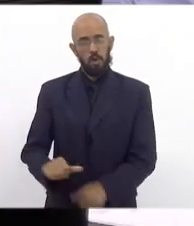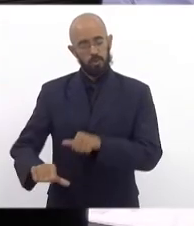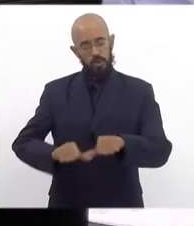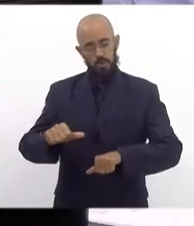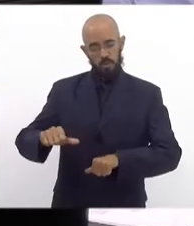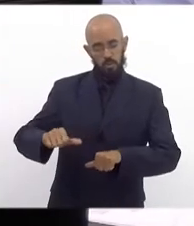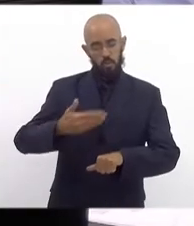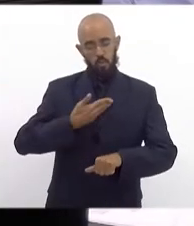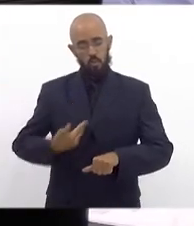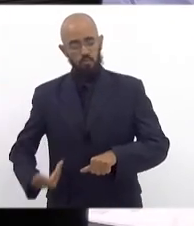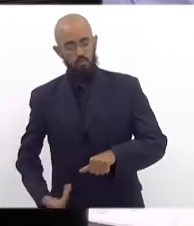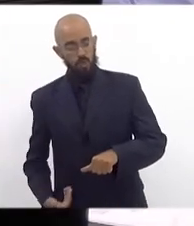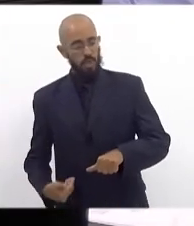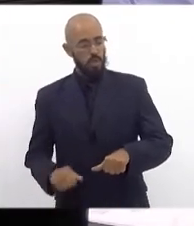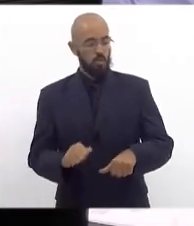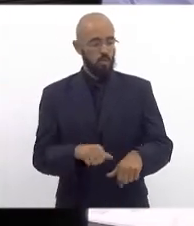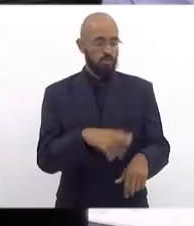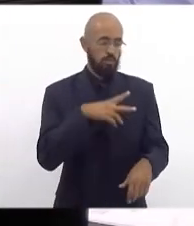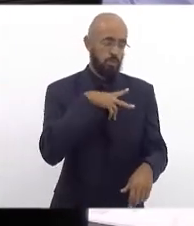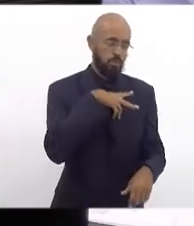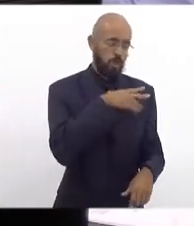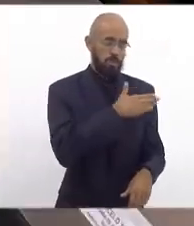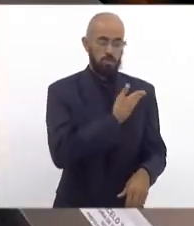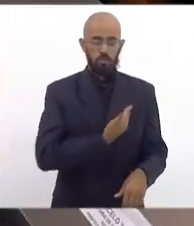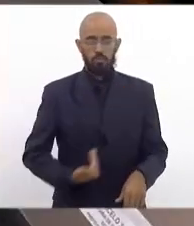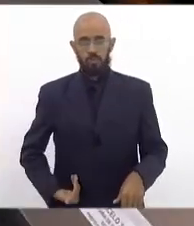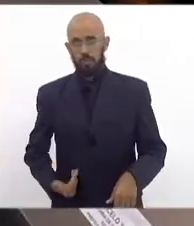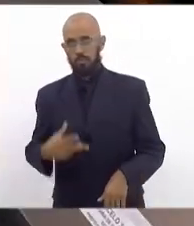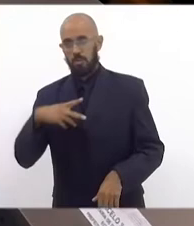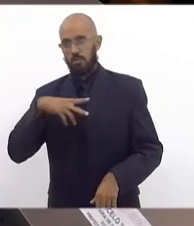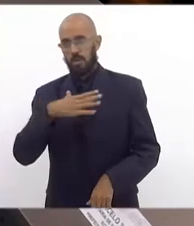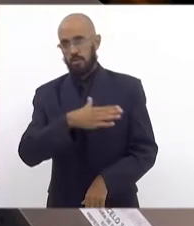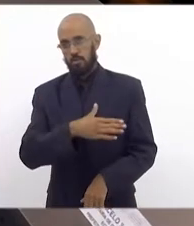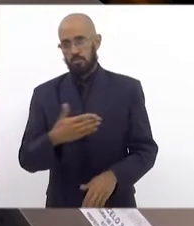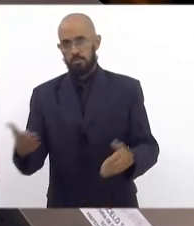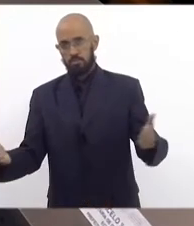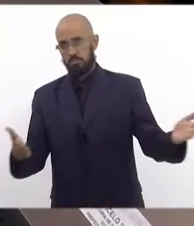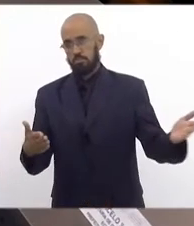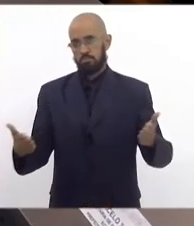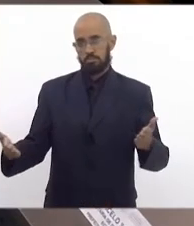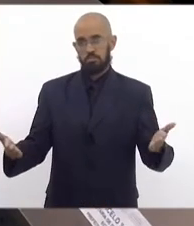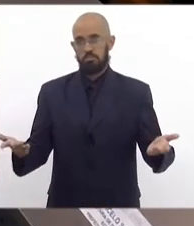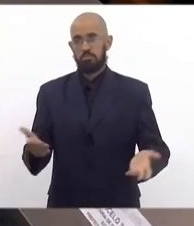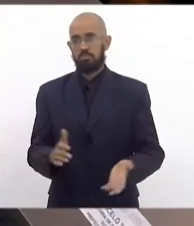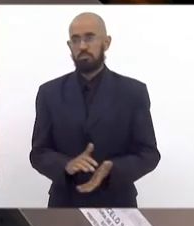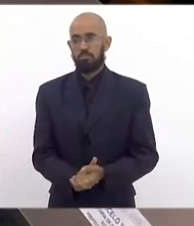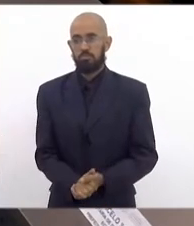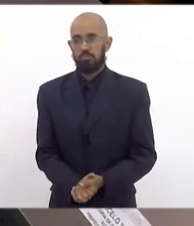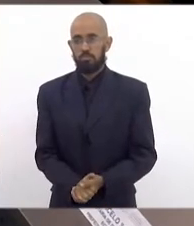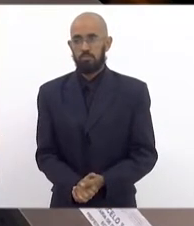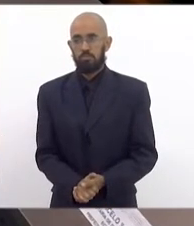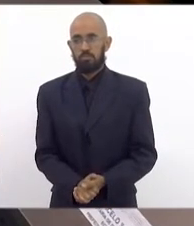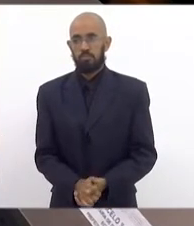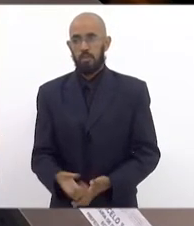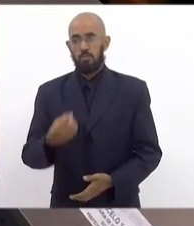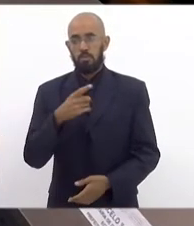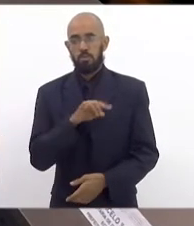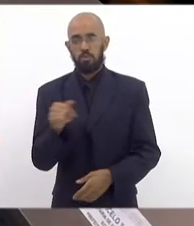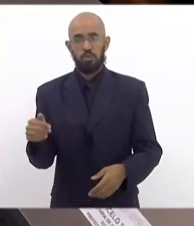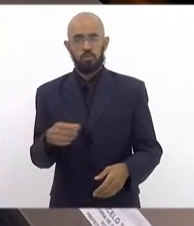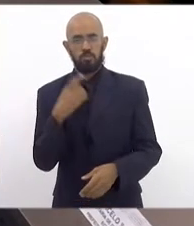não governo por favor Doutor se lembra a todos aqui antes Bom dia do deputado Luiz Paulo